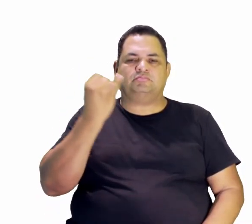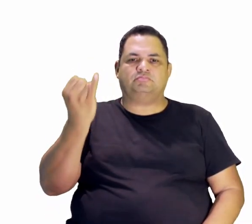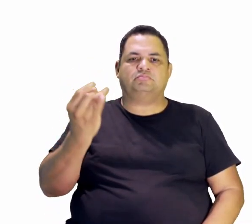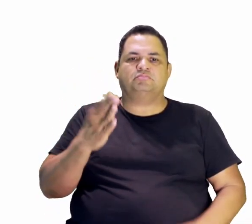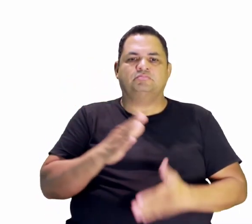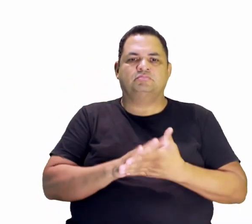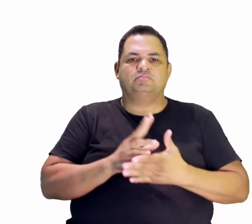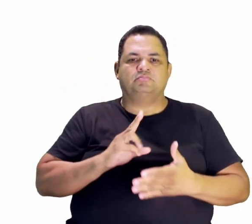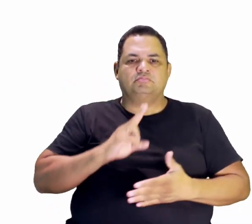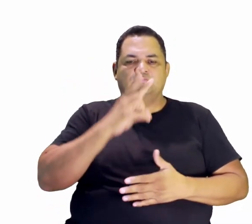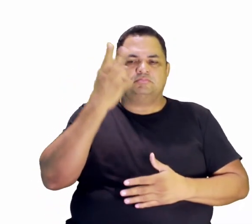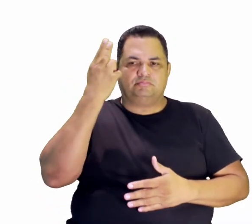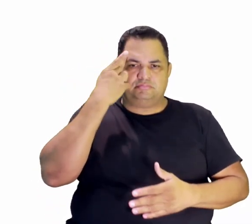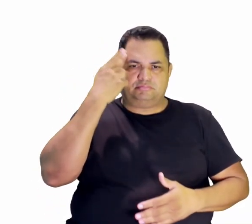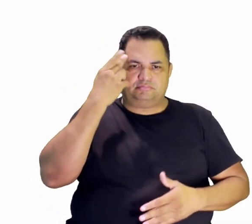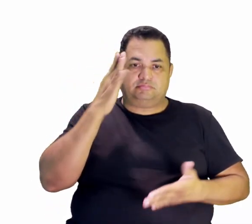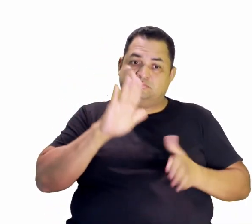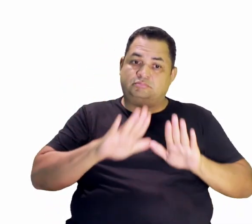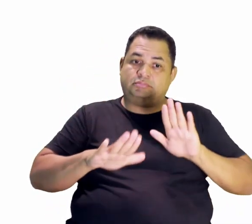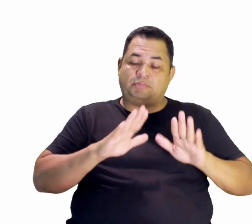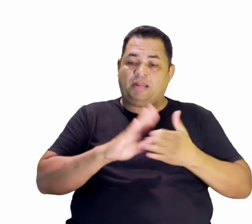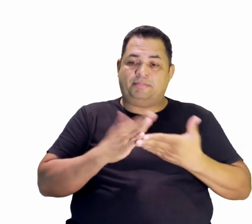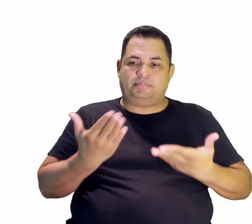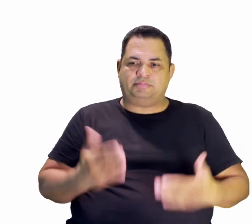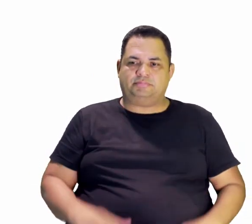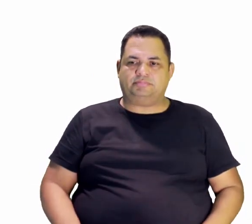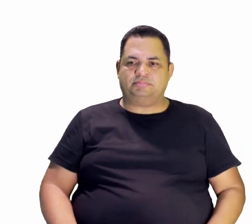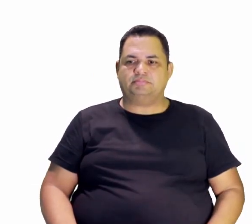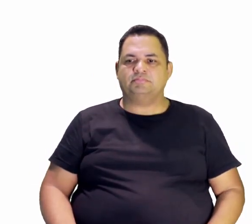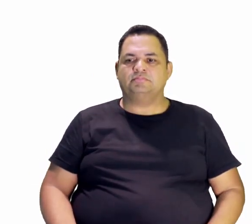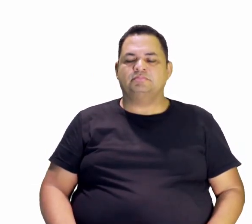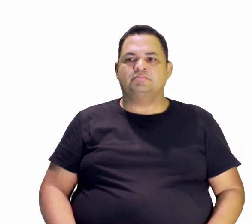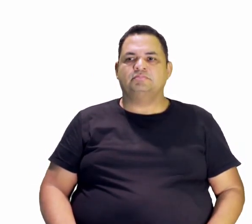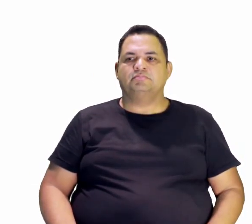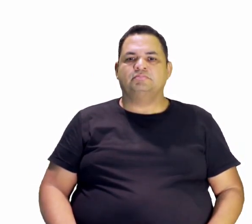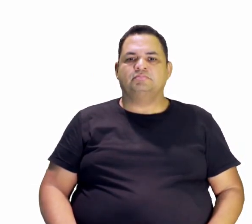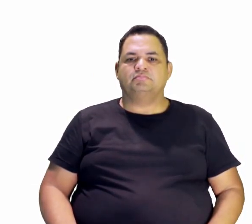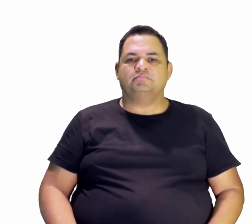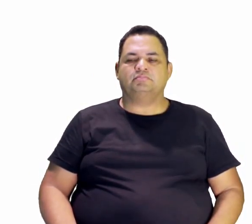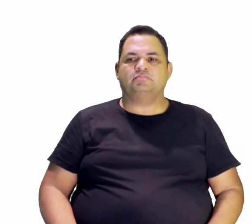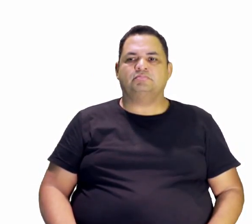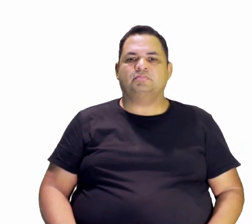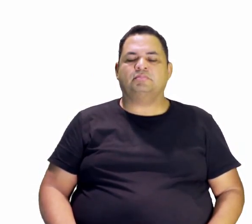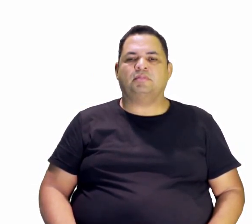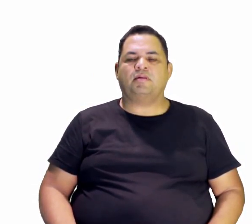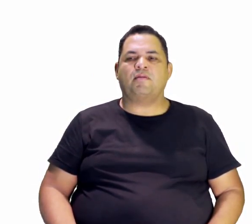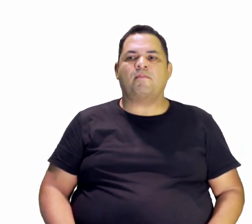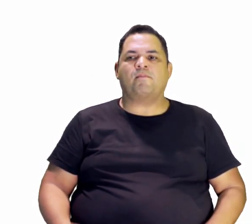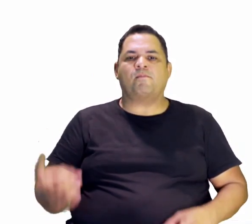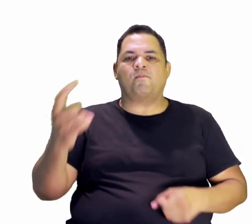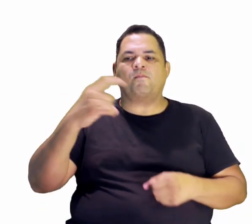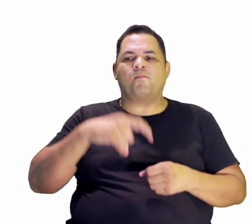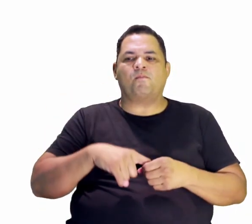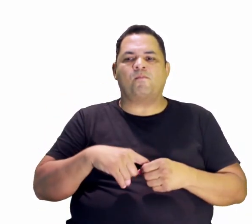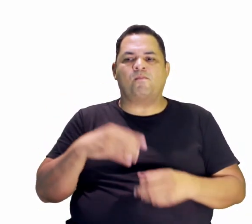a força normal? Depende de cada caso, tá? Então, voltando lá,